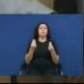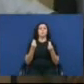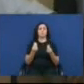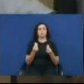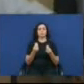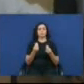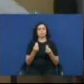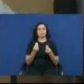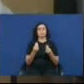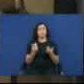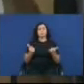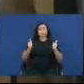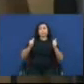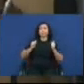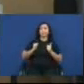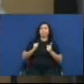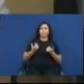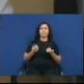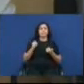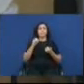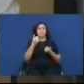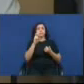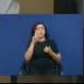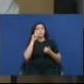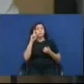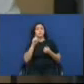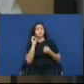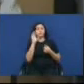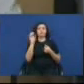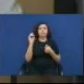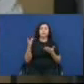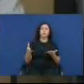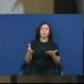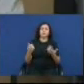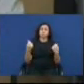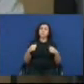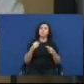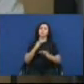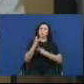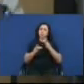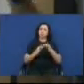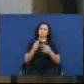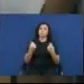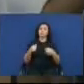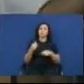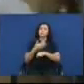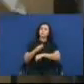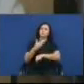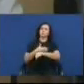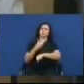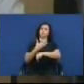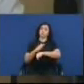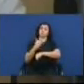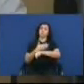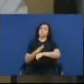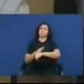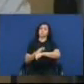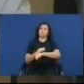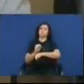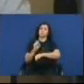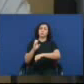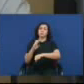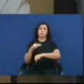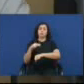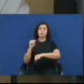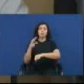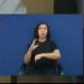dependente? Ele fica lá, ele sai de cada 15 dias. Tem que ter treinamento? Tem. Vamos arrumar treinamento no SENAC,